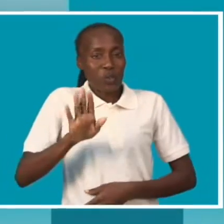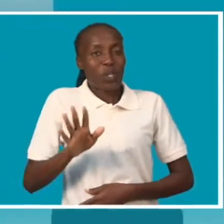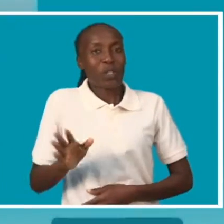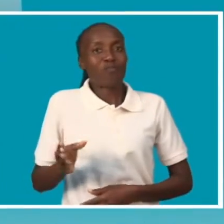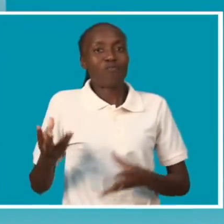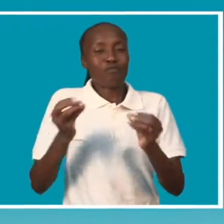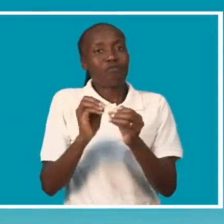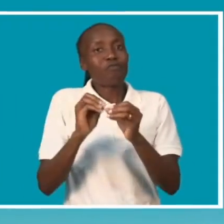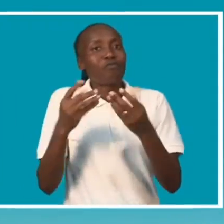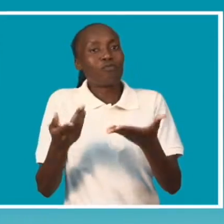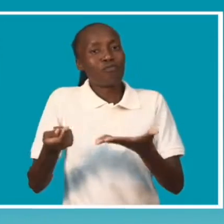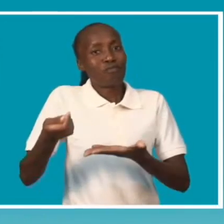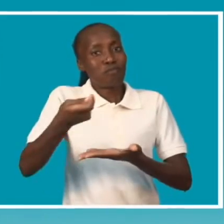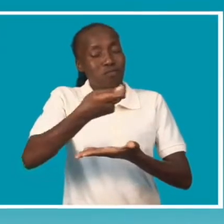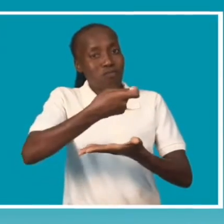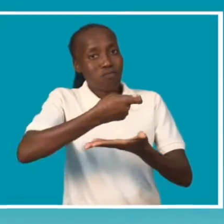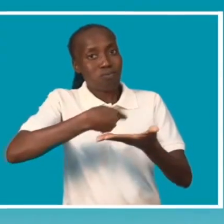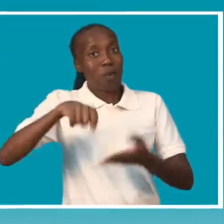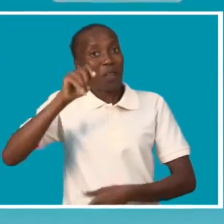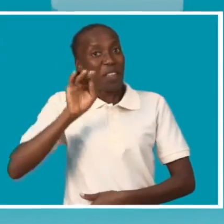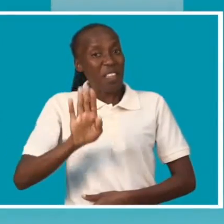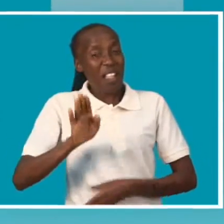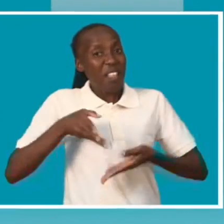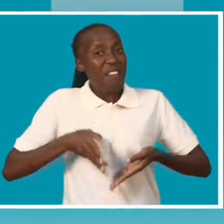Mas claro, o filho não sabia desenhar.